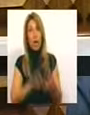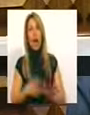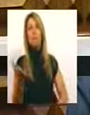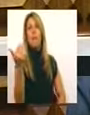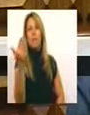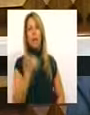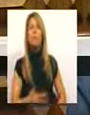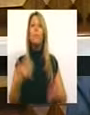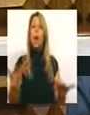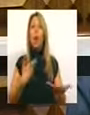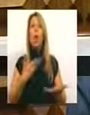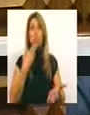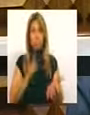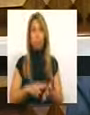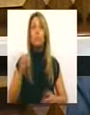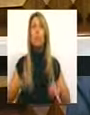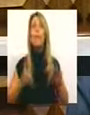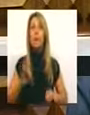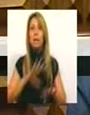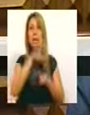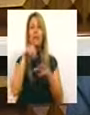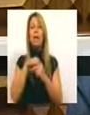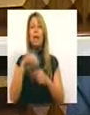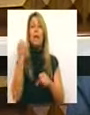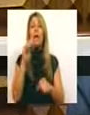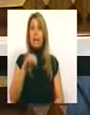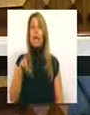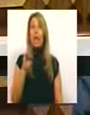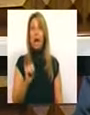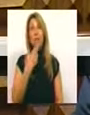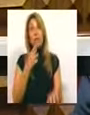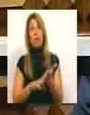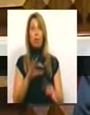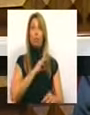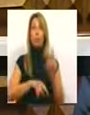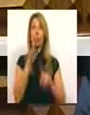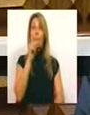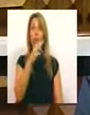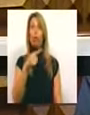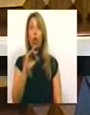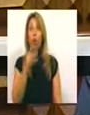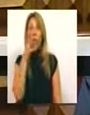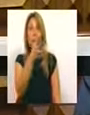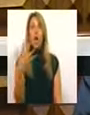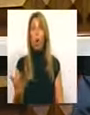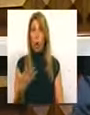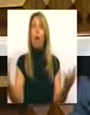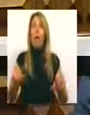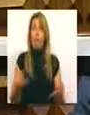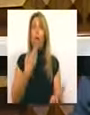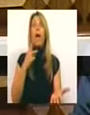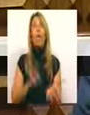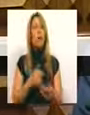se passa no Serviço Nacional de Saúde e às verdades que o senhor deputado António Salles acabou de referir, com efeito é mesmo verdade que está tudo tão